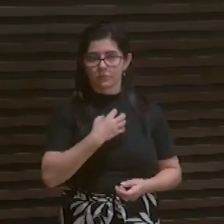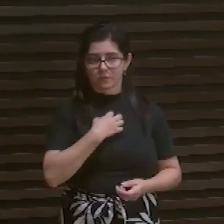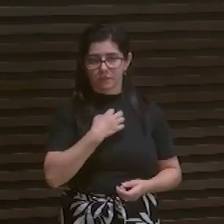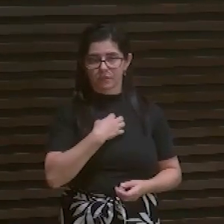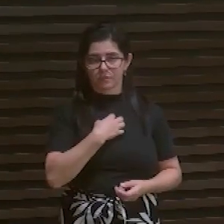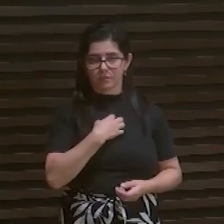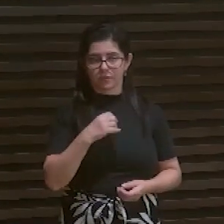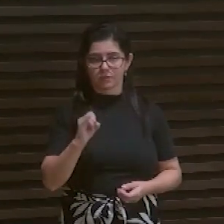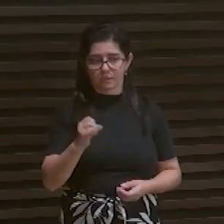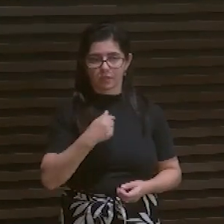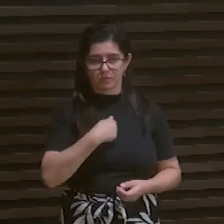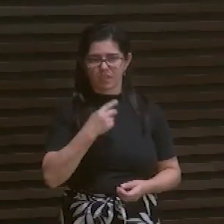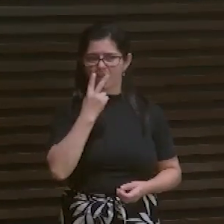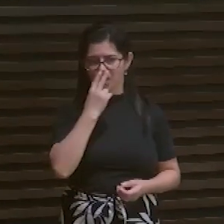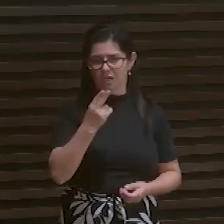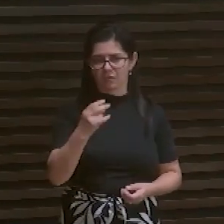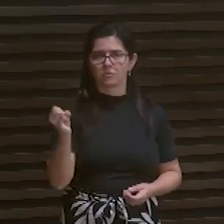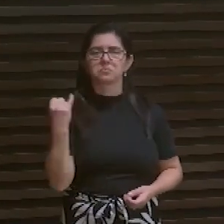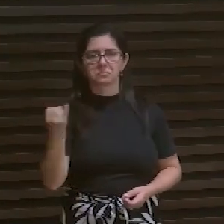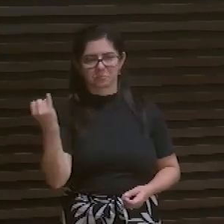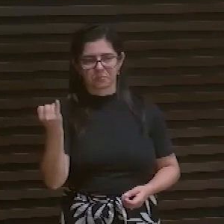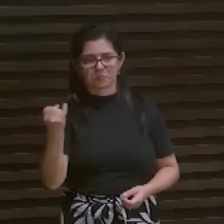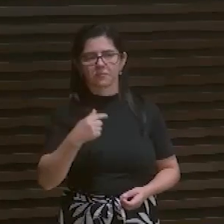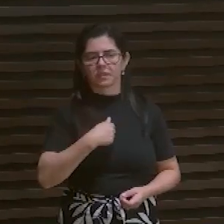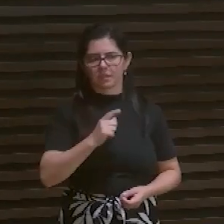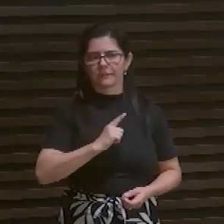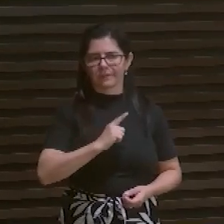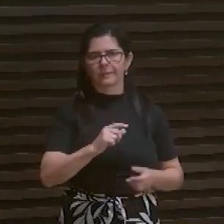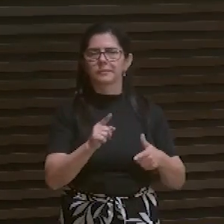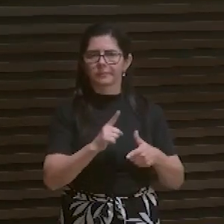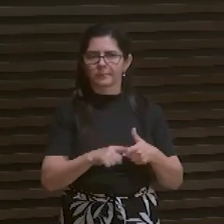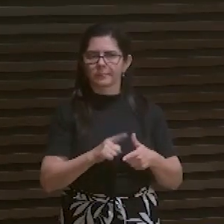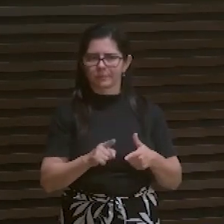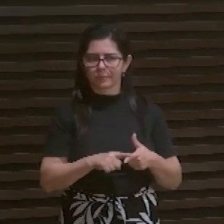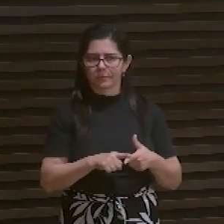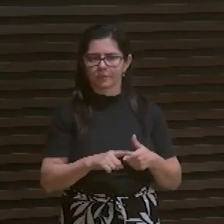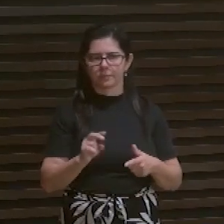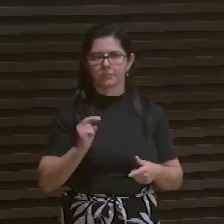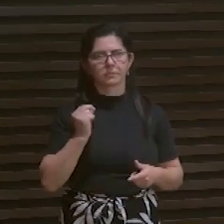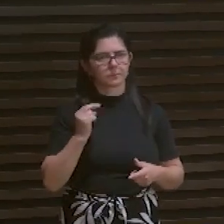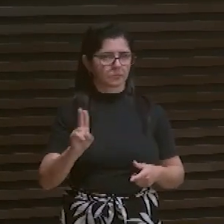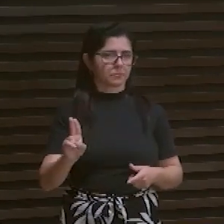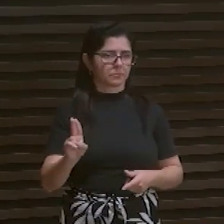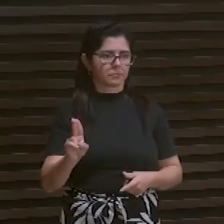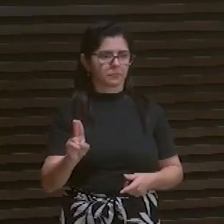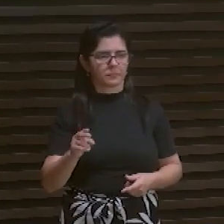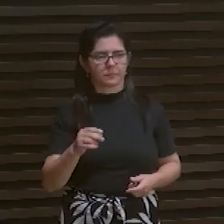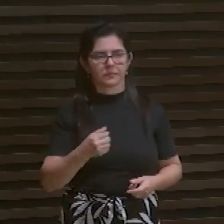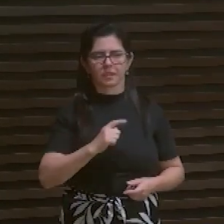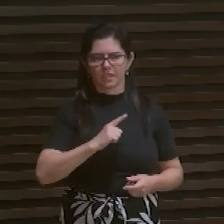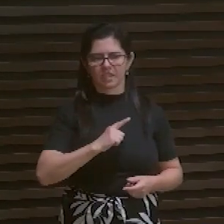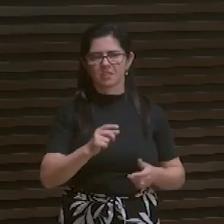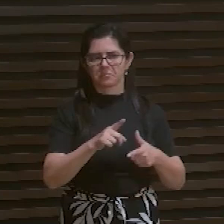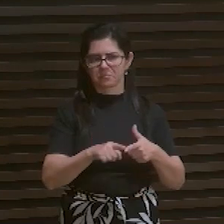o meu ego, meu egoísmo. E se eu tenho o problema de olhar para um homem, seja ele um pastor aqui da